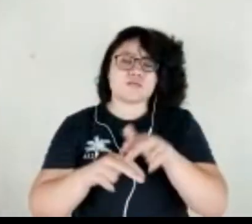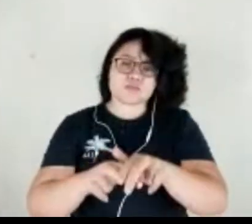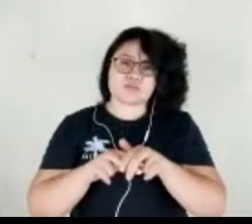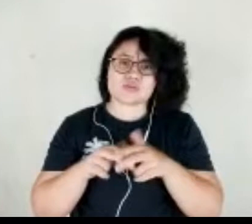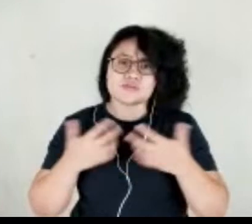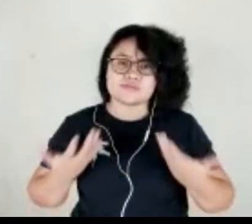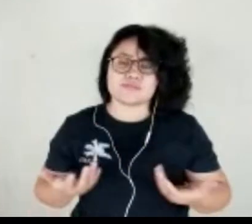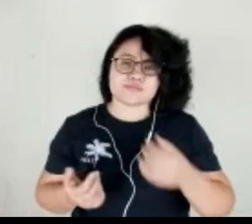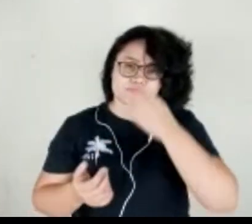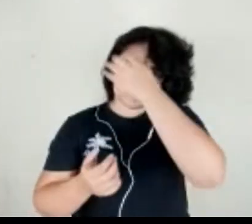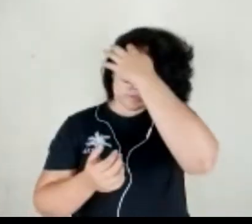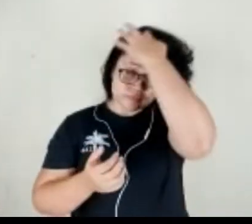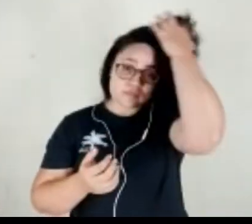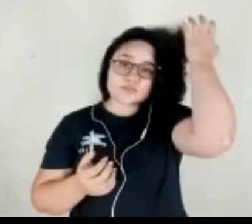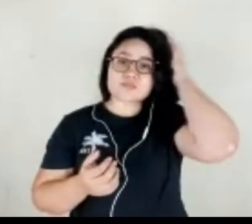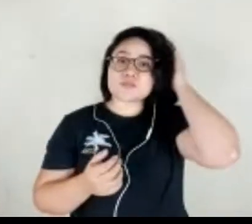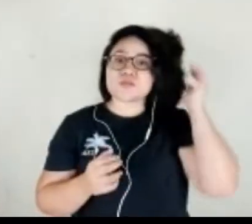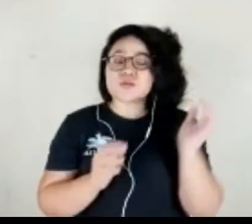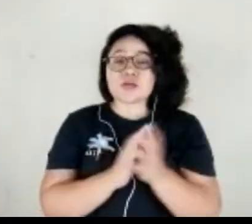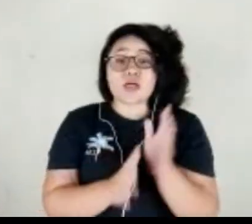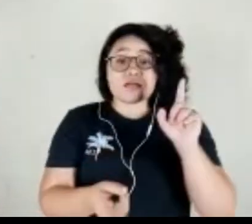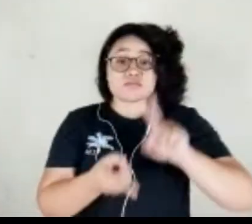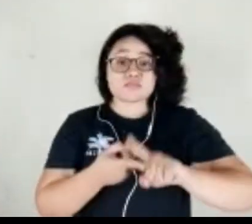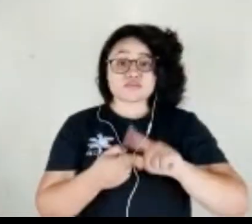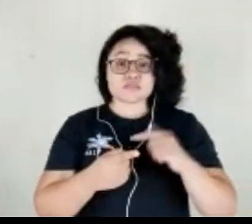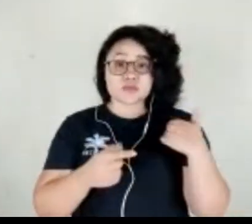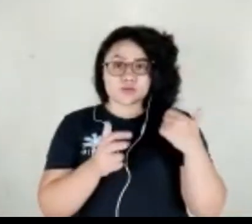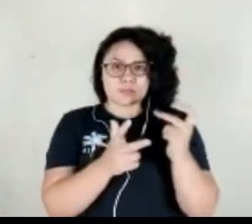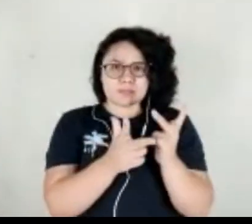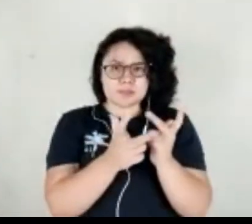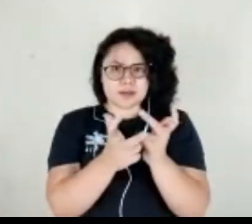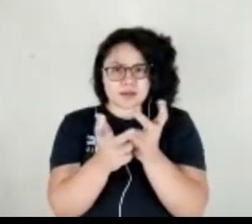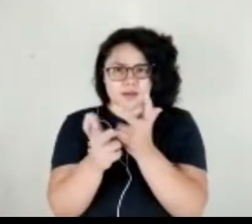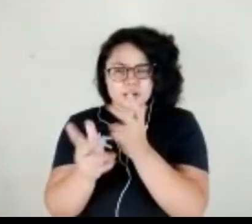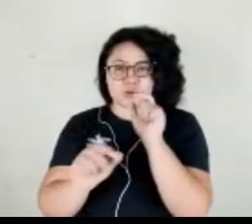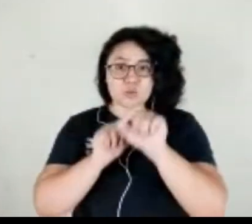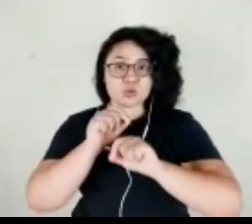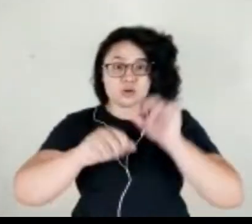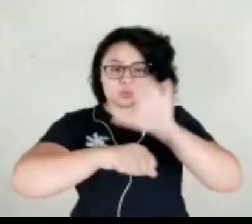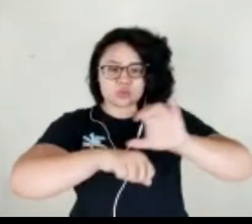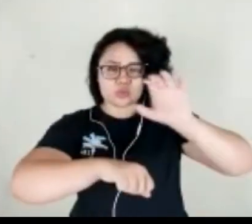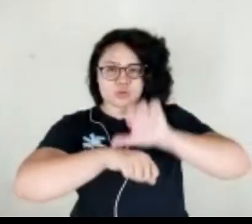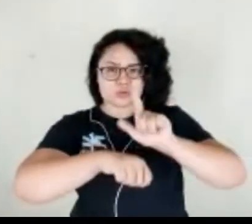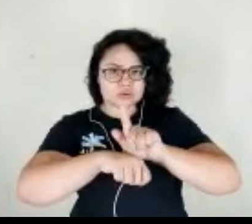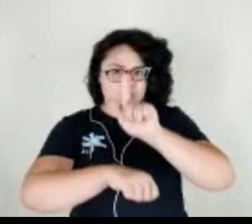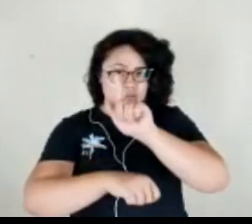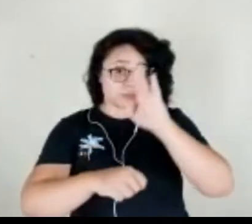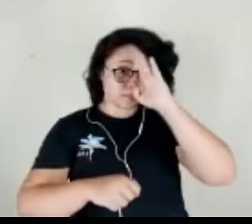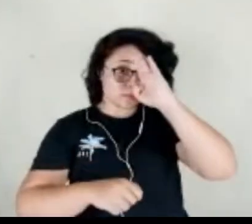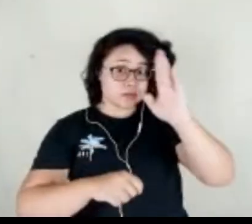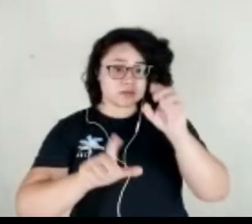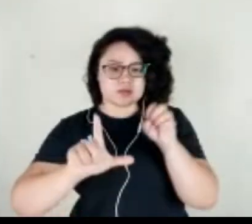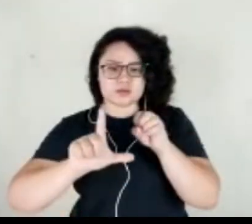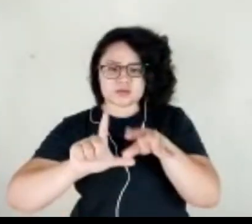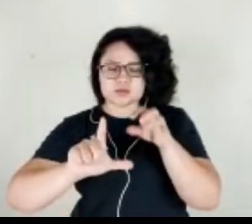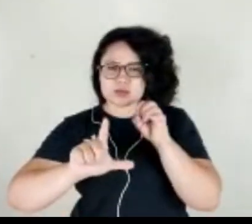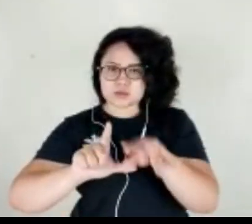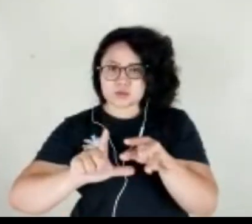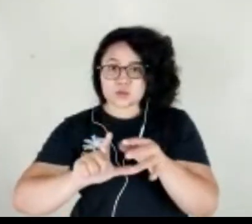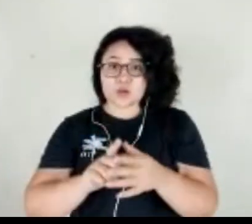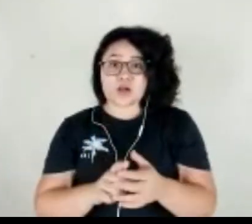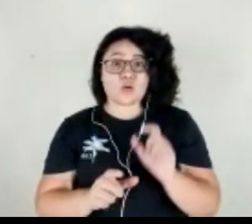daquilo, né? E também eu percebi que nos cursos de graduação, principalmente nas licenciaturas, que deveriam